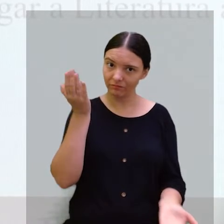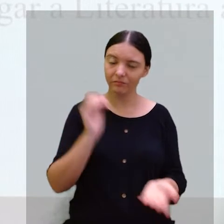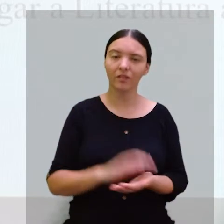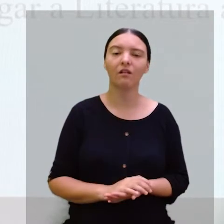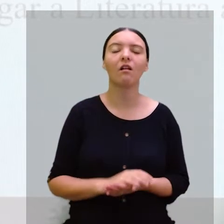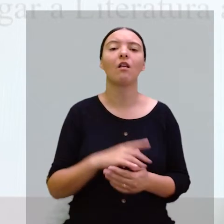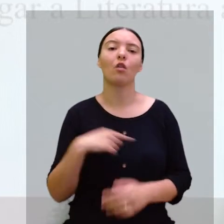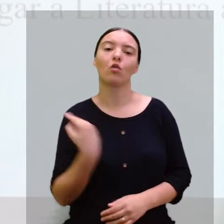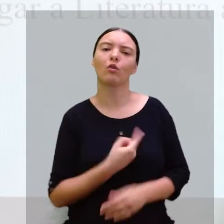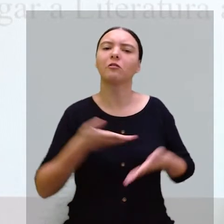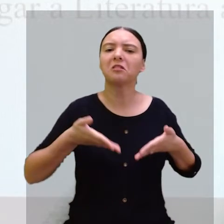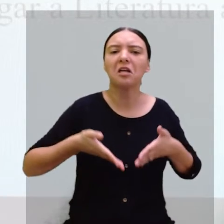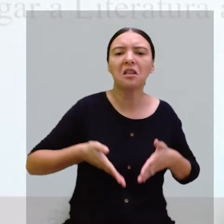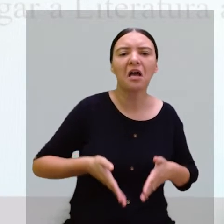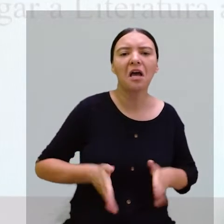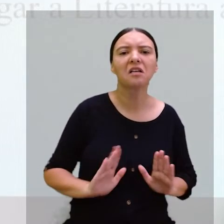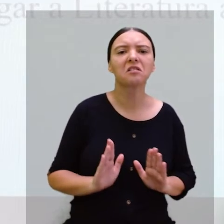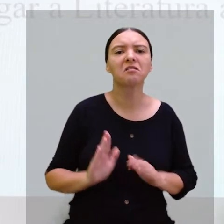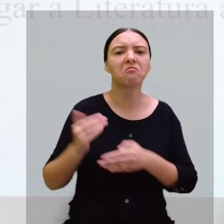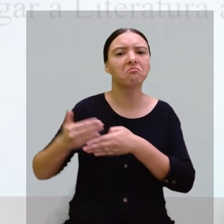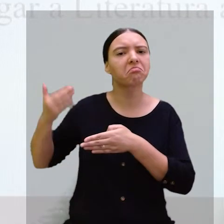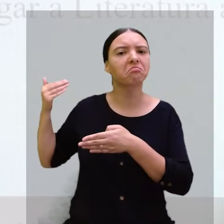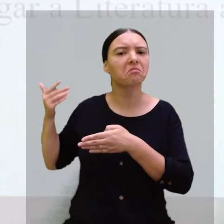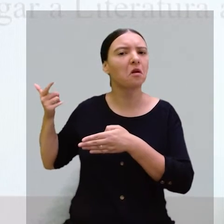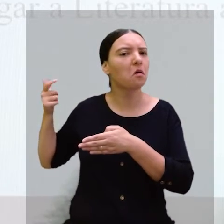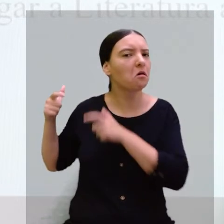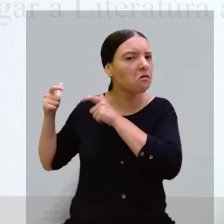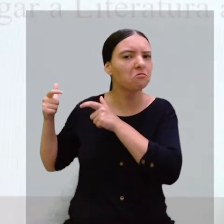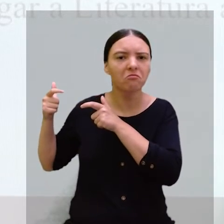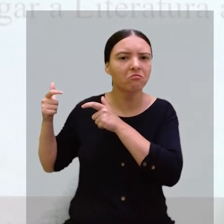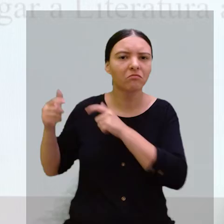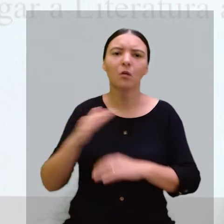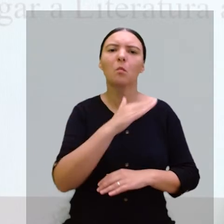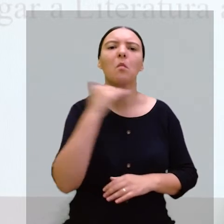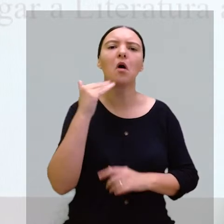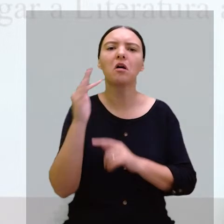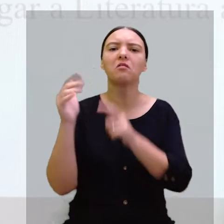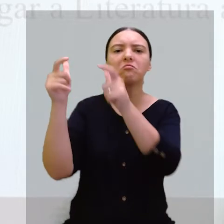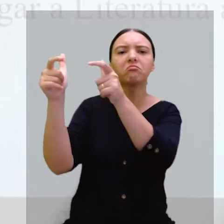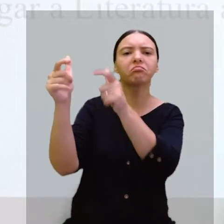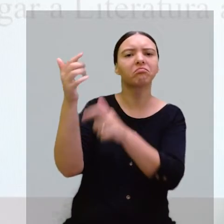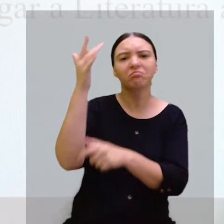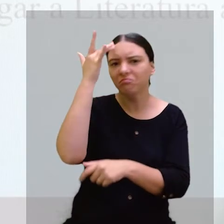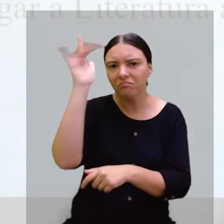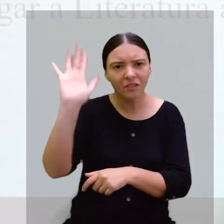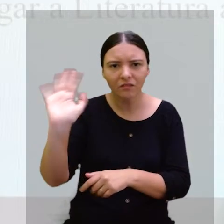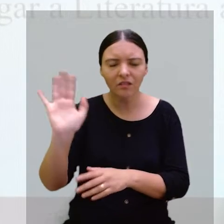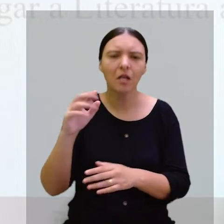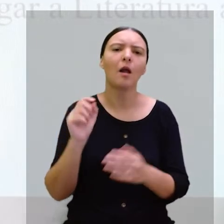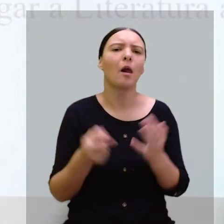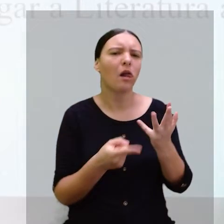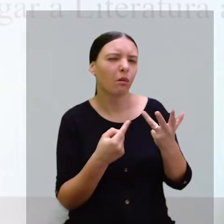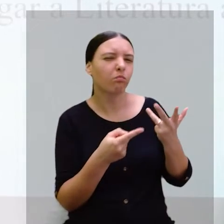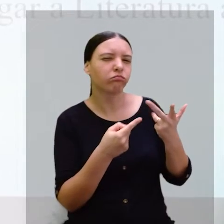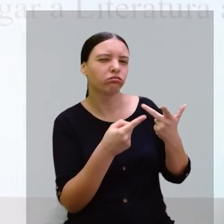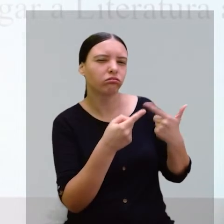gente nasce meio sem saber de onde vem, a gente morre meio sem saber para onde vai. Tem, evidentemente, milhões de hipóteses em